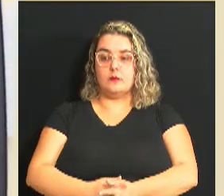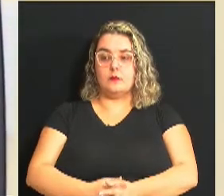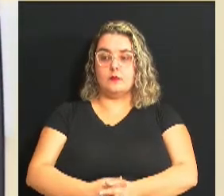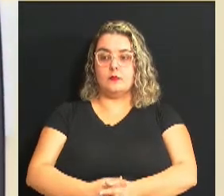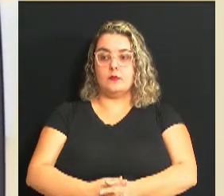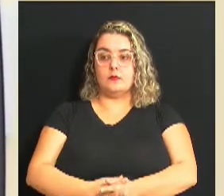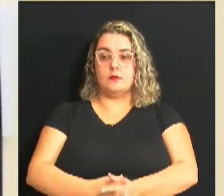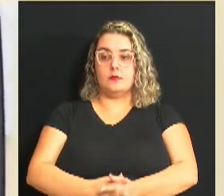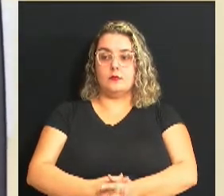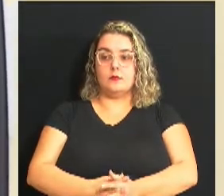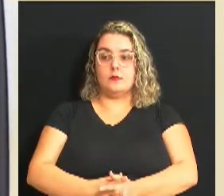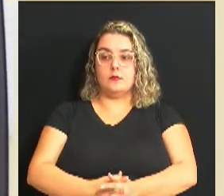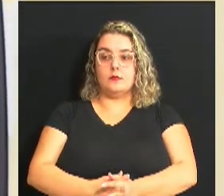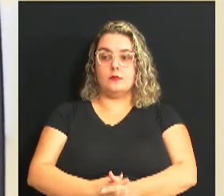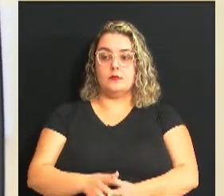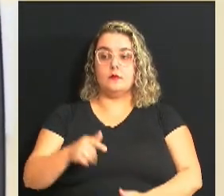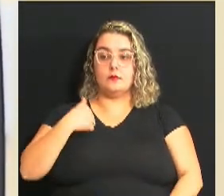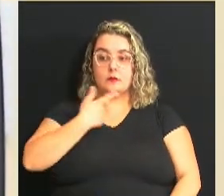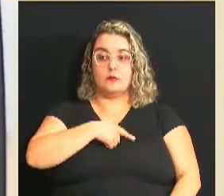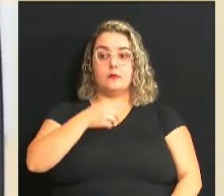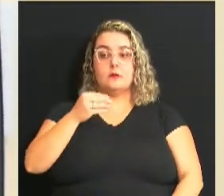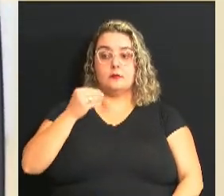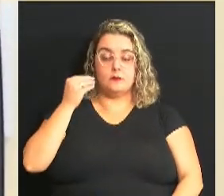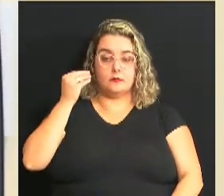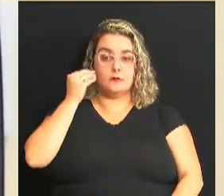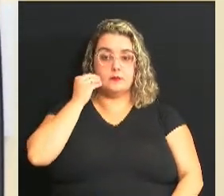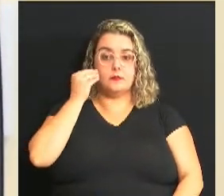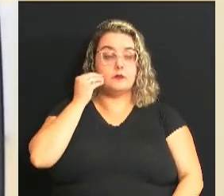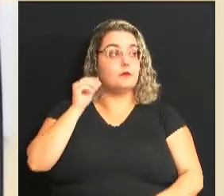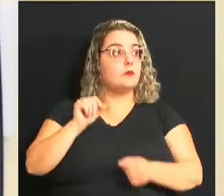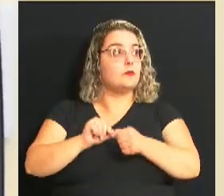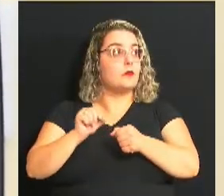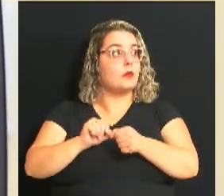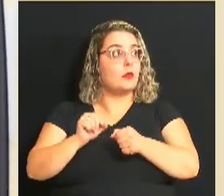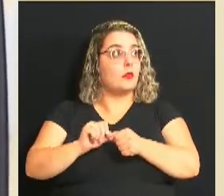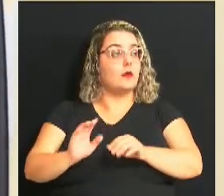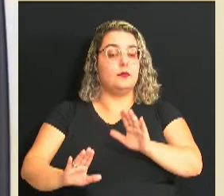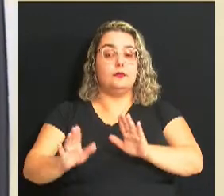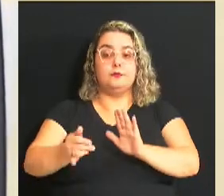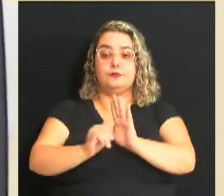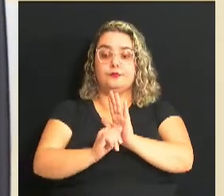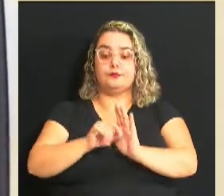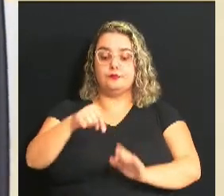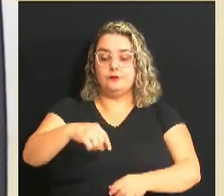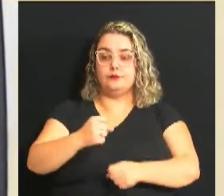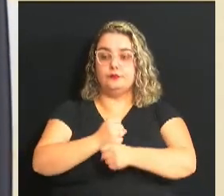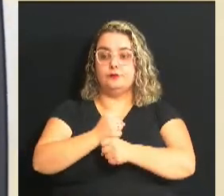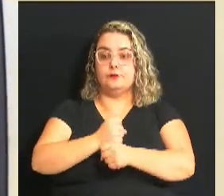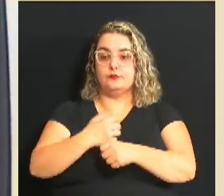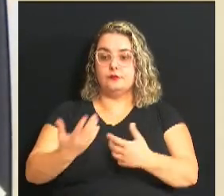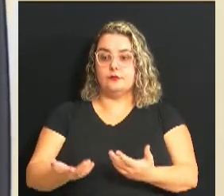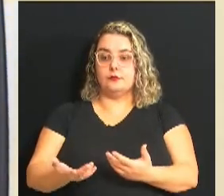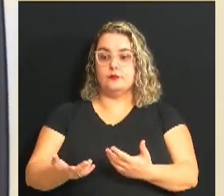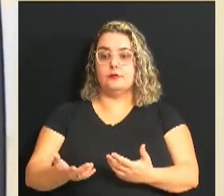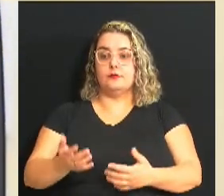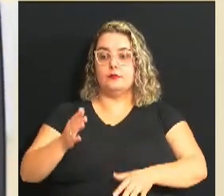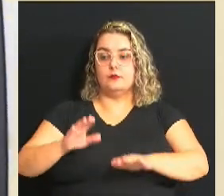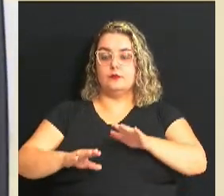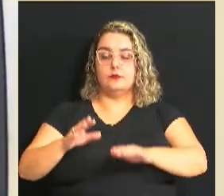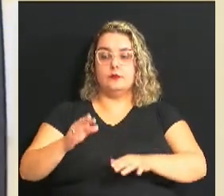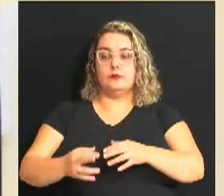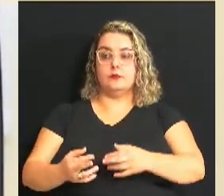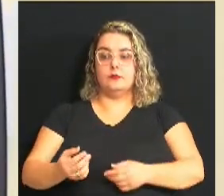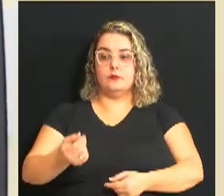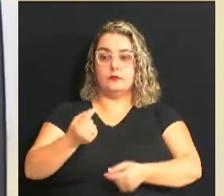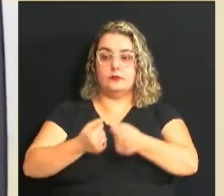gente está tentando fazer com que ele já seja licitado esse ano, mas depende, de fato, do recurso do